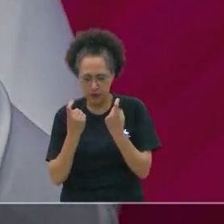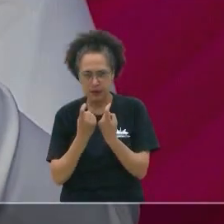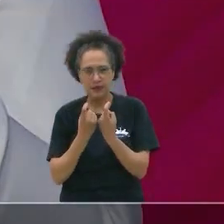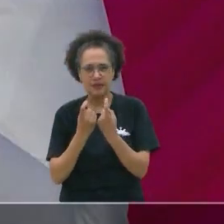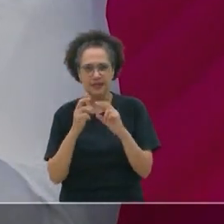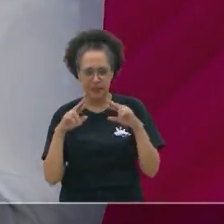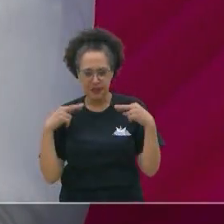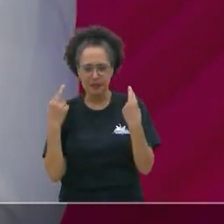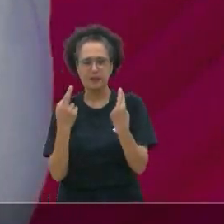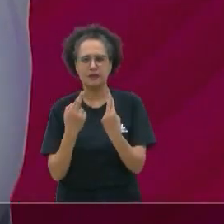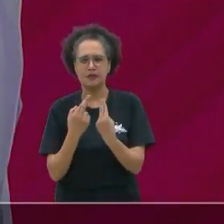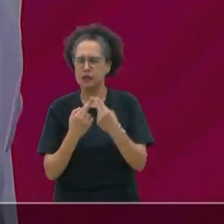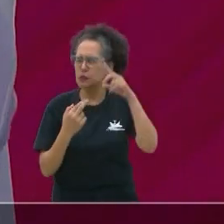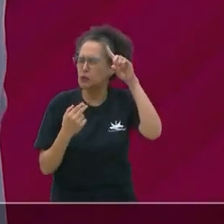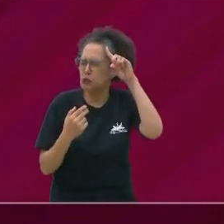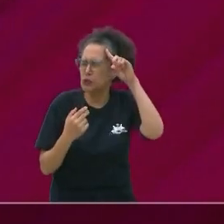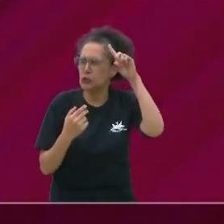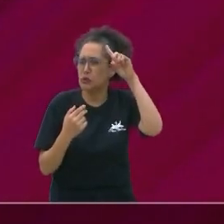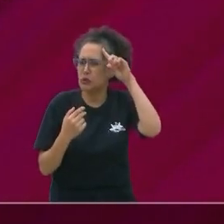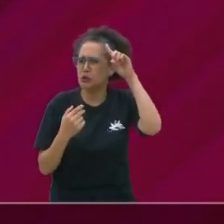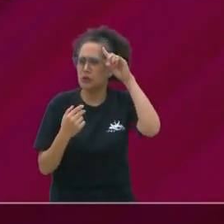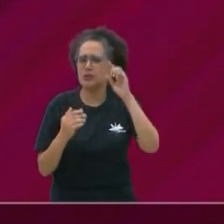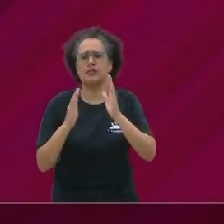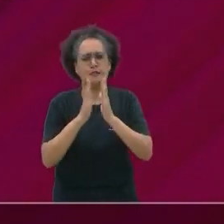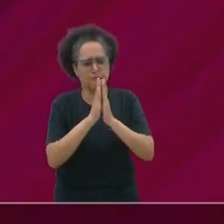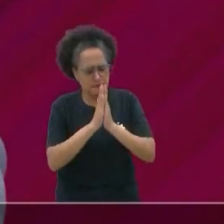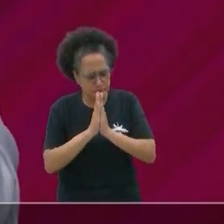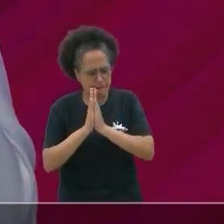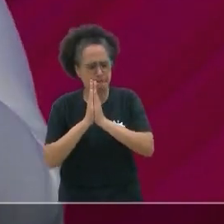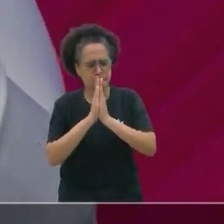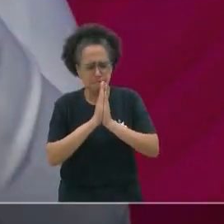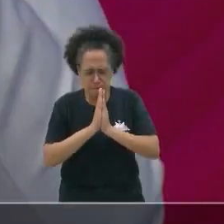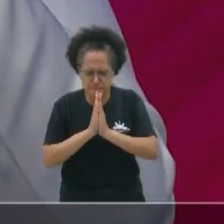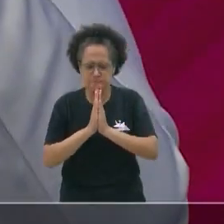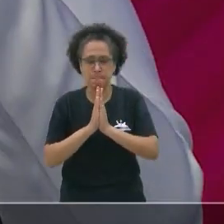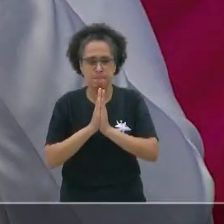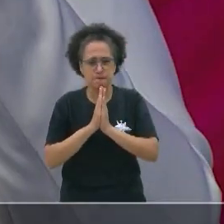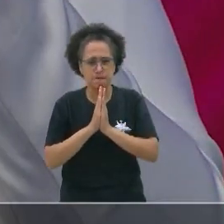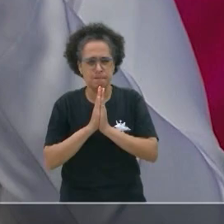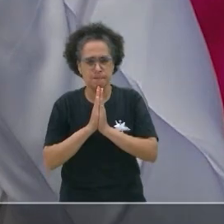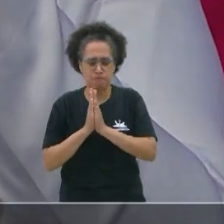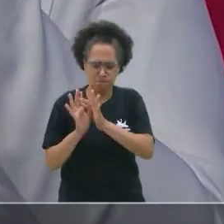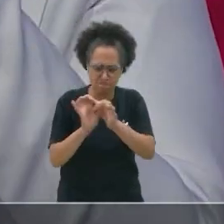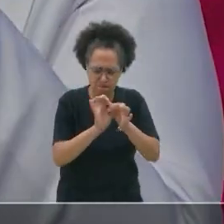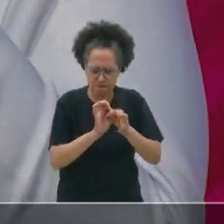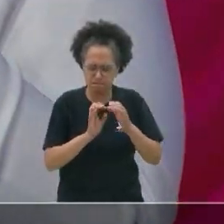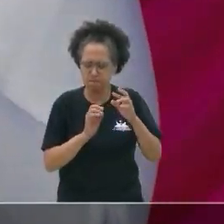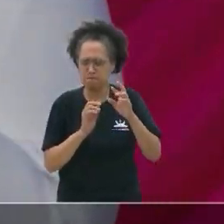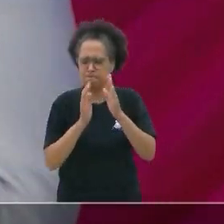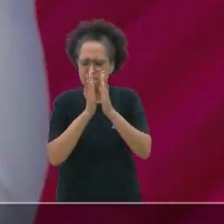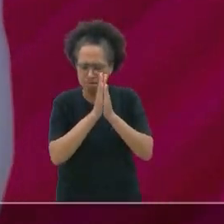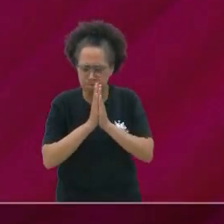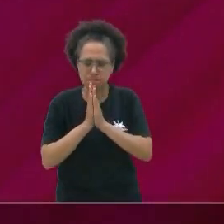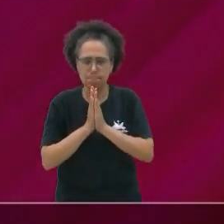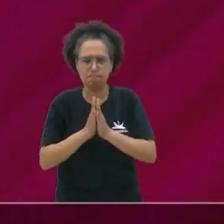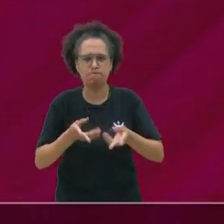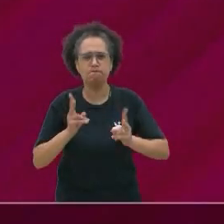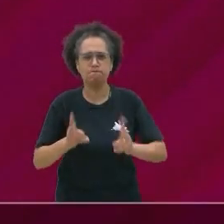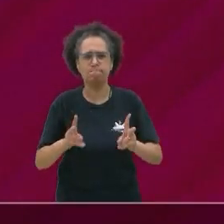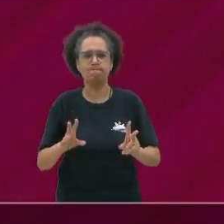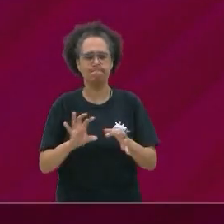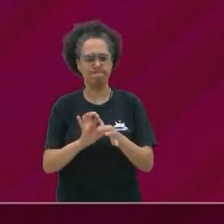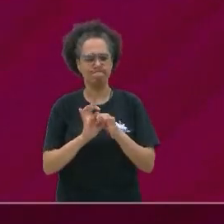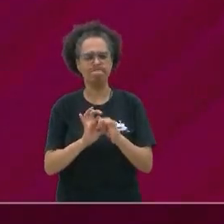há dias rezando, reunidos em oração, perseverantes em